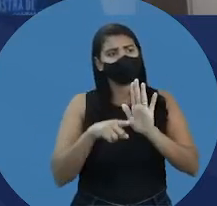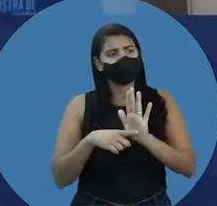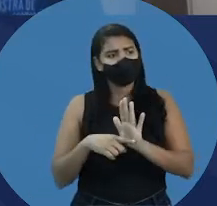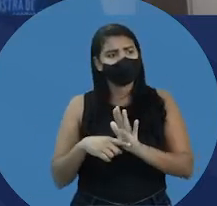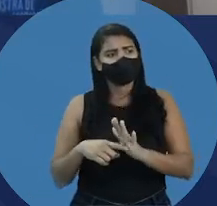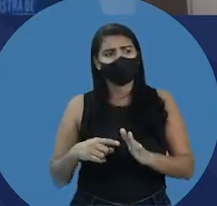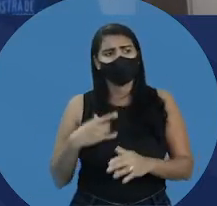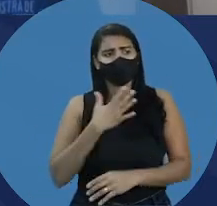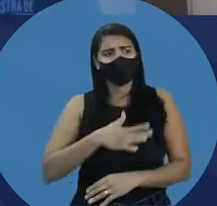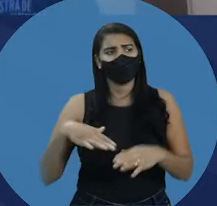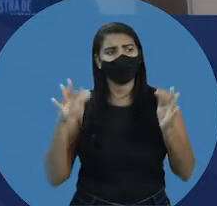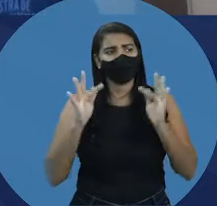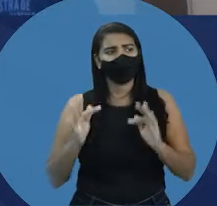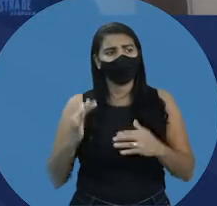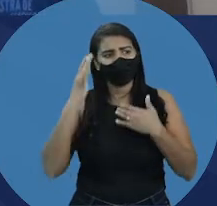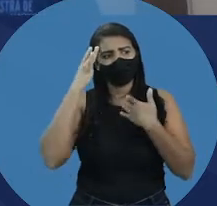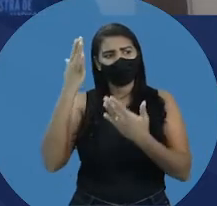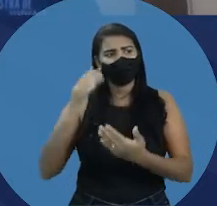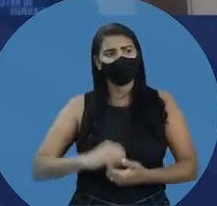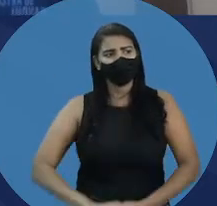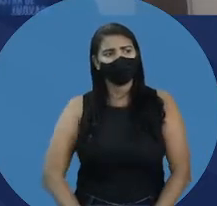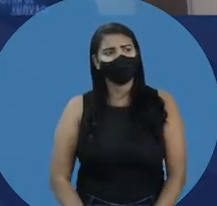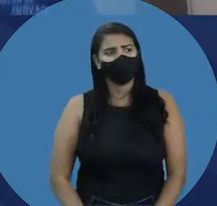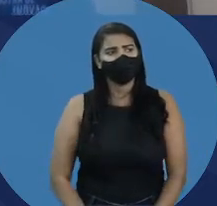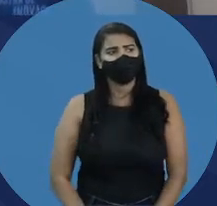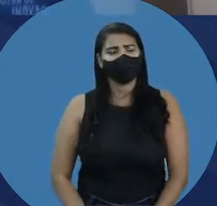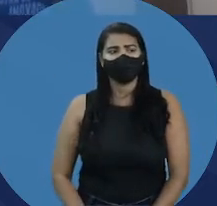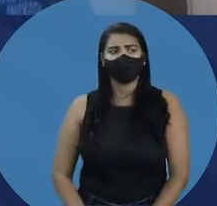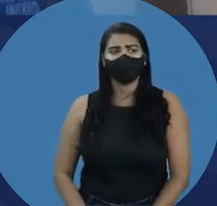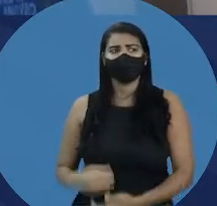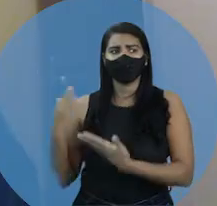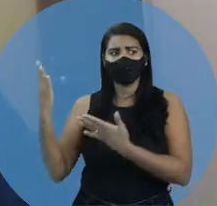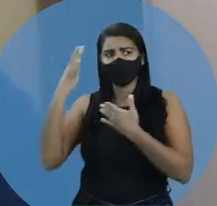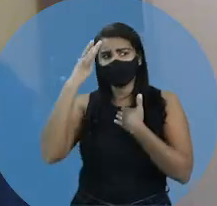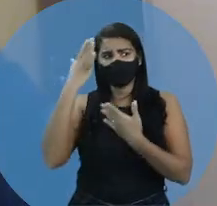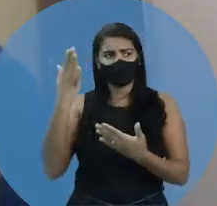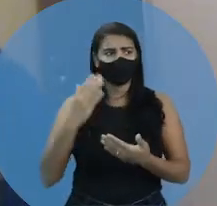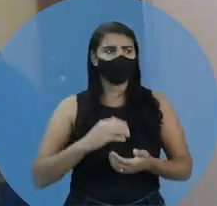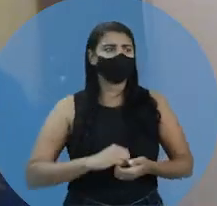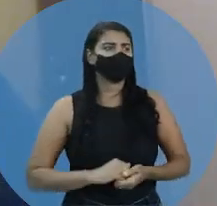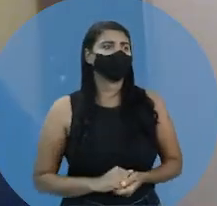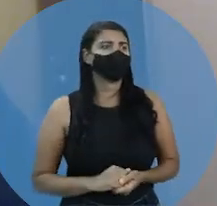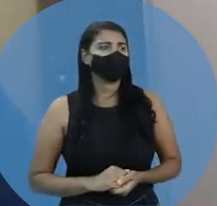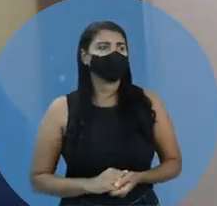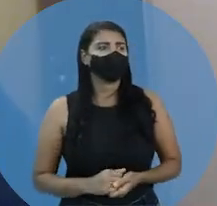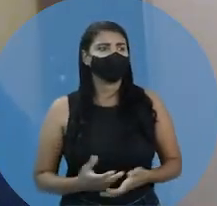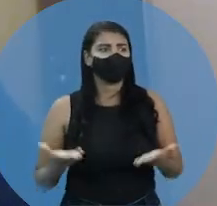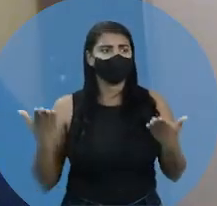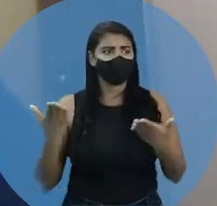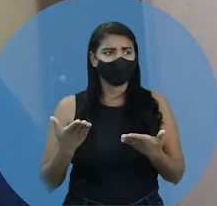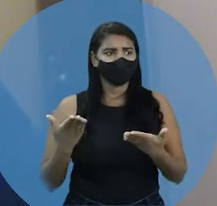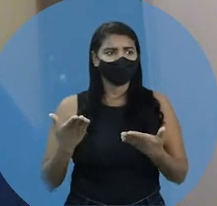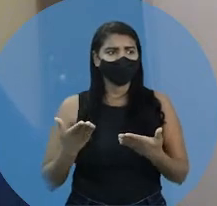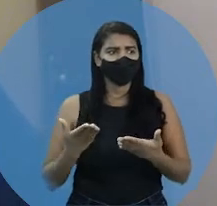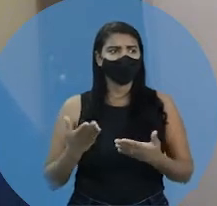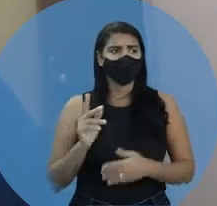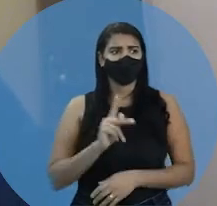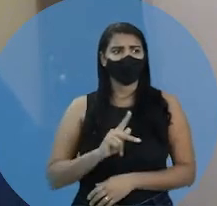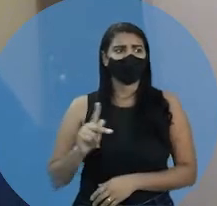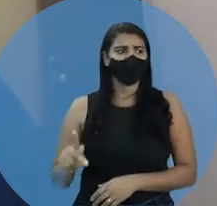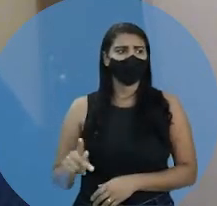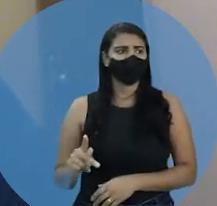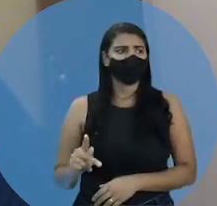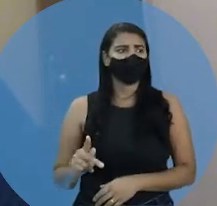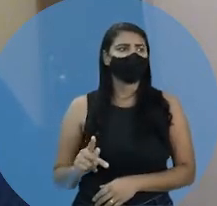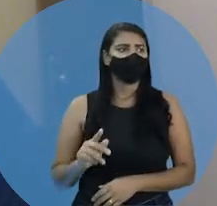maravilhado. Gratidão. Muito obrigado, agradeço imensamente. A apresentação agora vai ficar por conta do professor